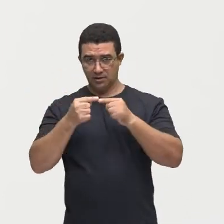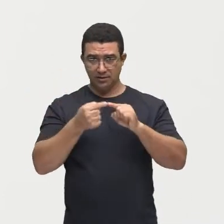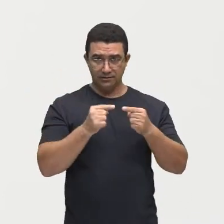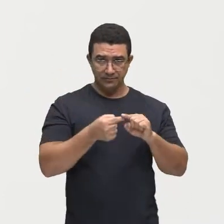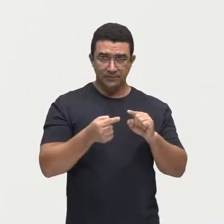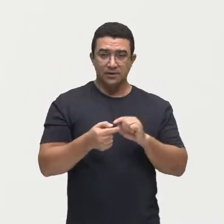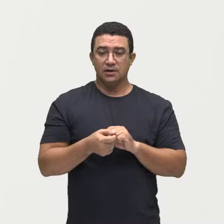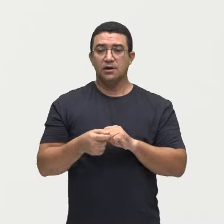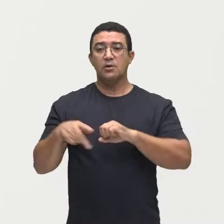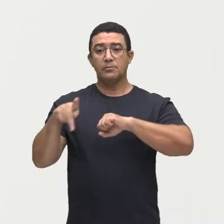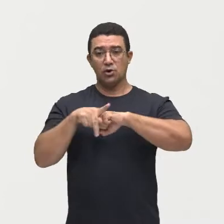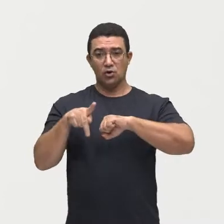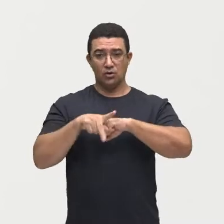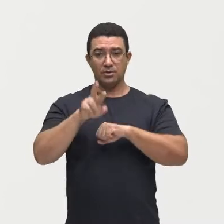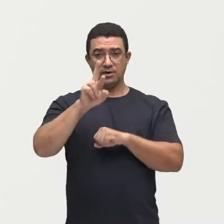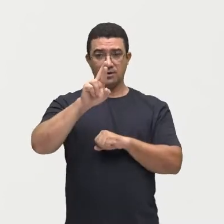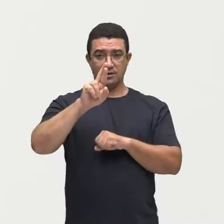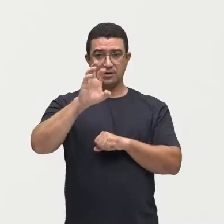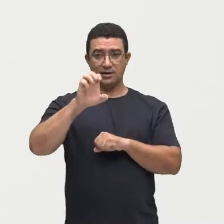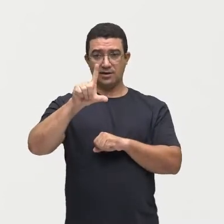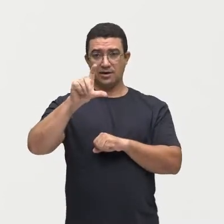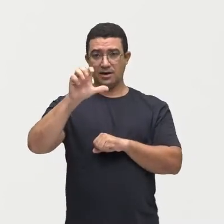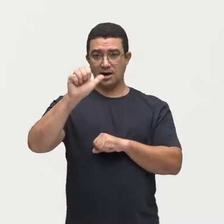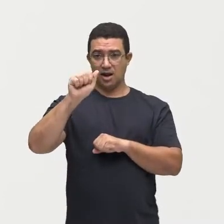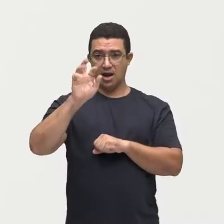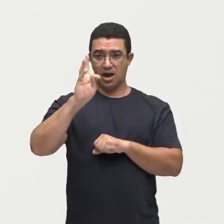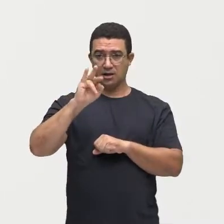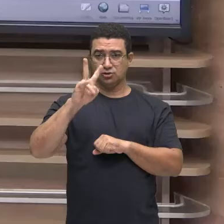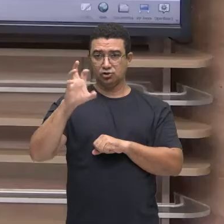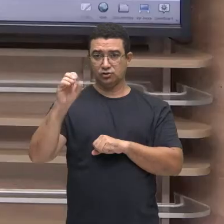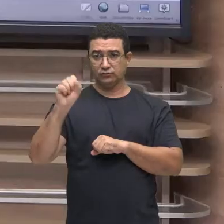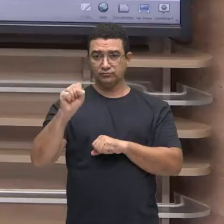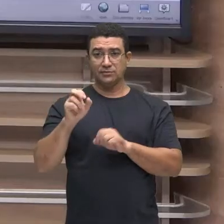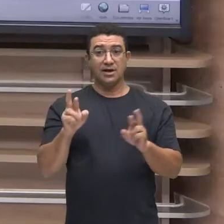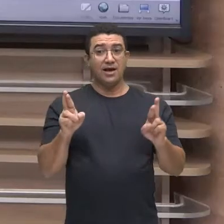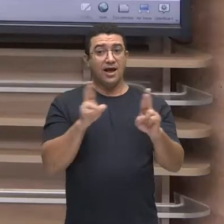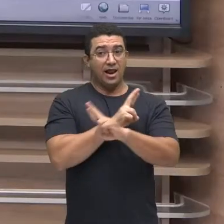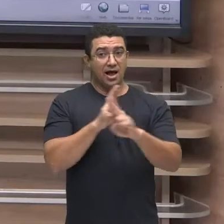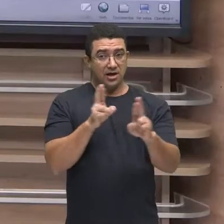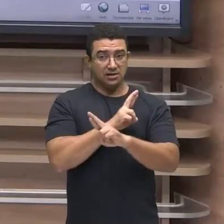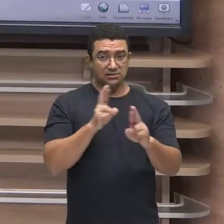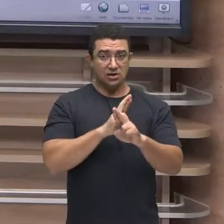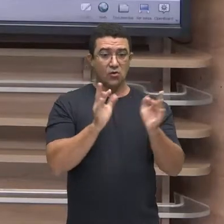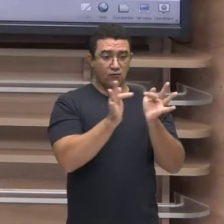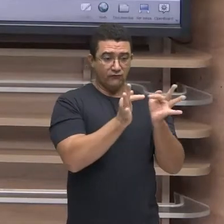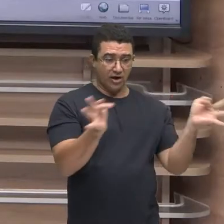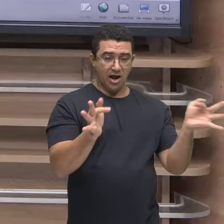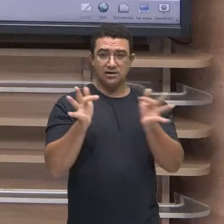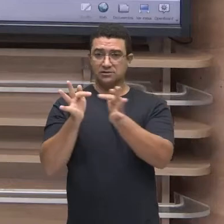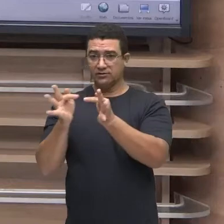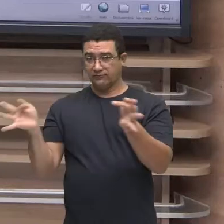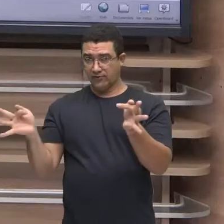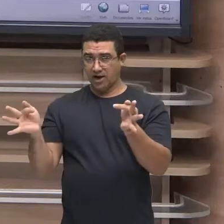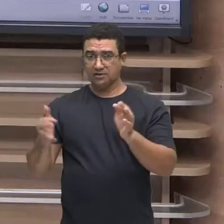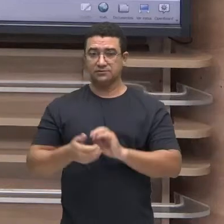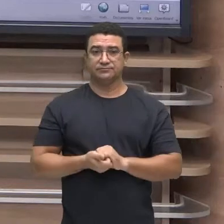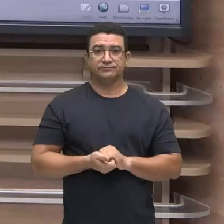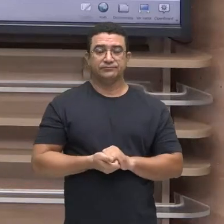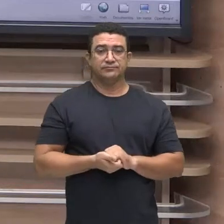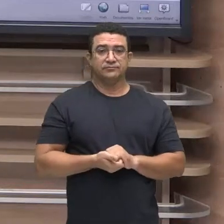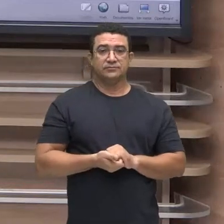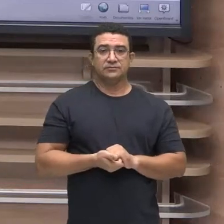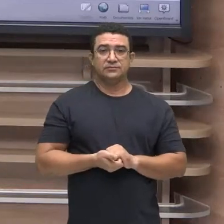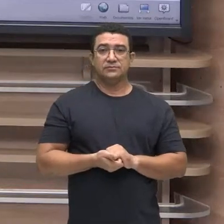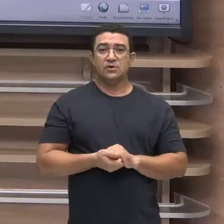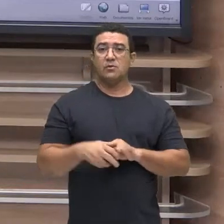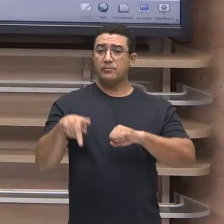pronomes relativos também, eles relacionam uma oração com a outra. E ele está ali para quê?